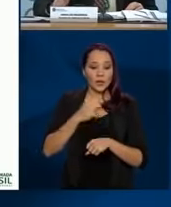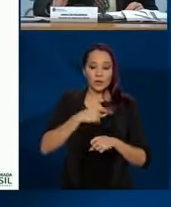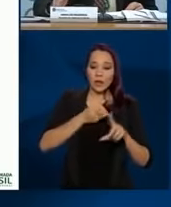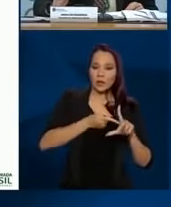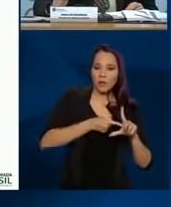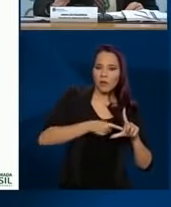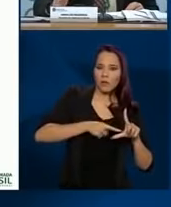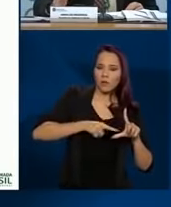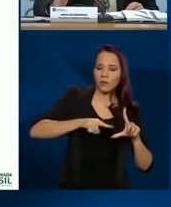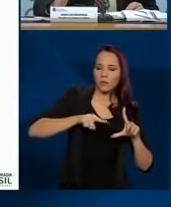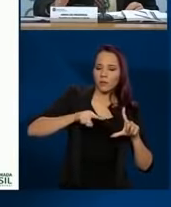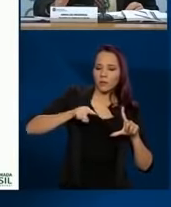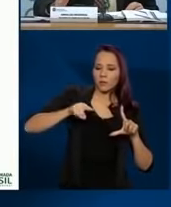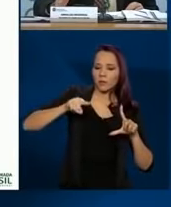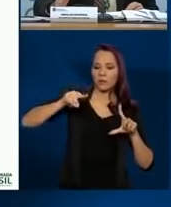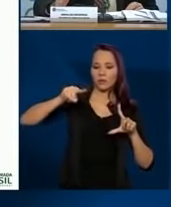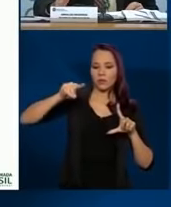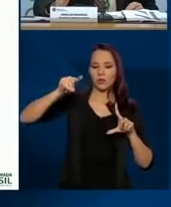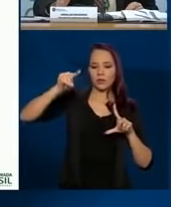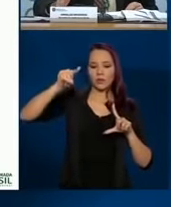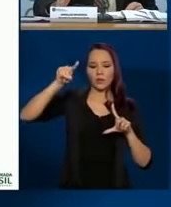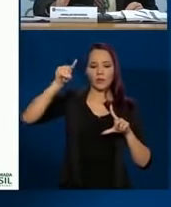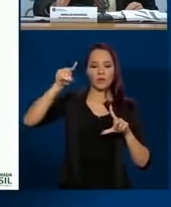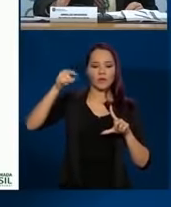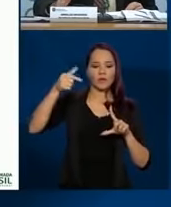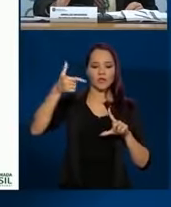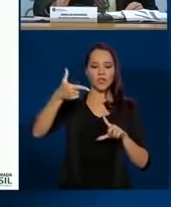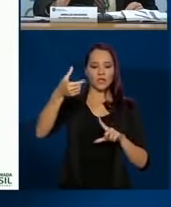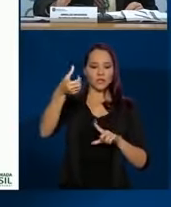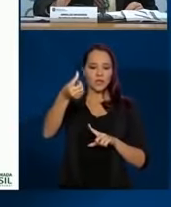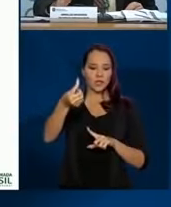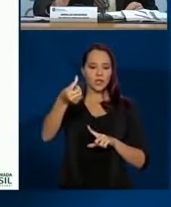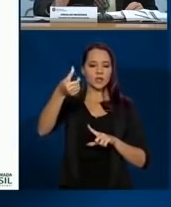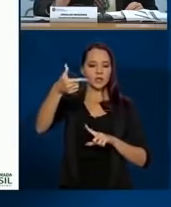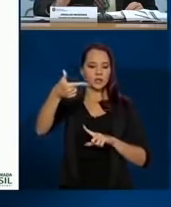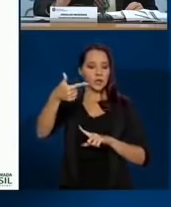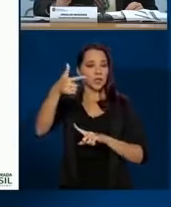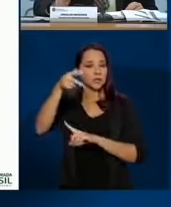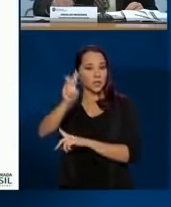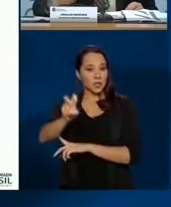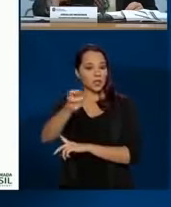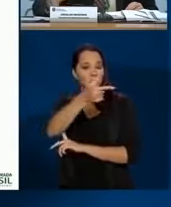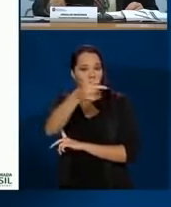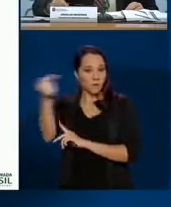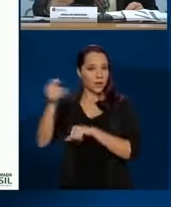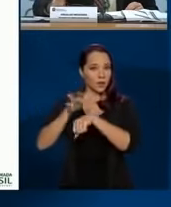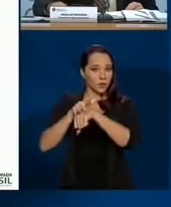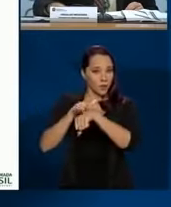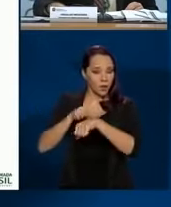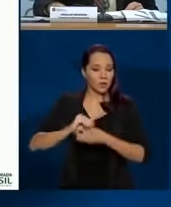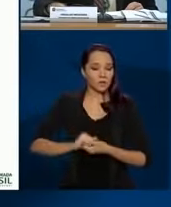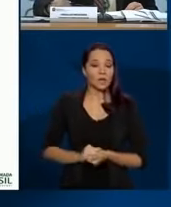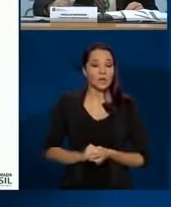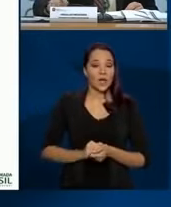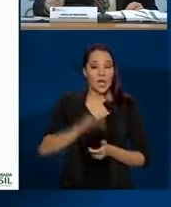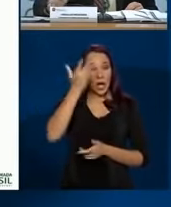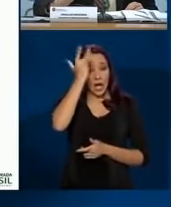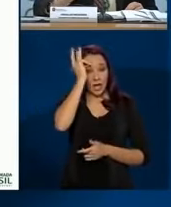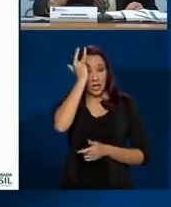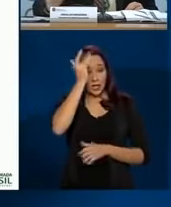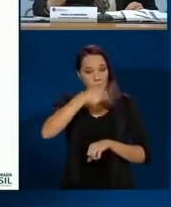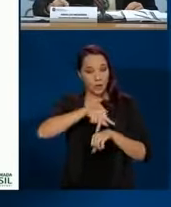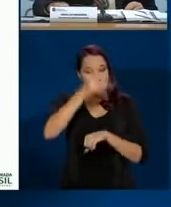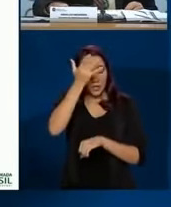crescendo desde a 26ª, 25ª semana epidemiológica, a Índia vem crescendo, que é